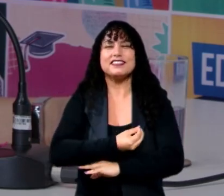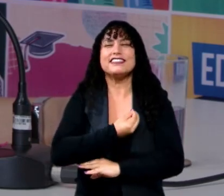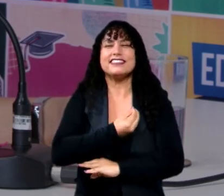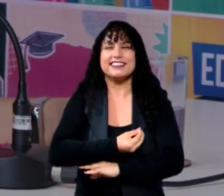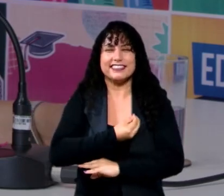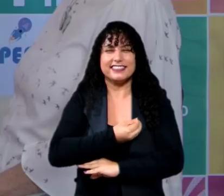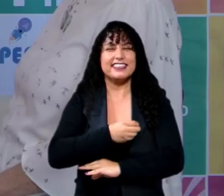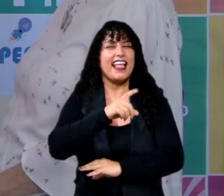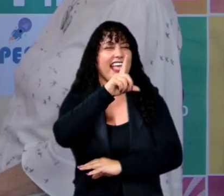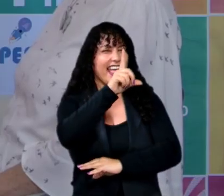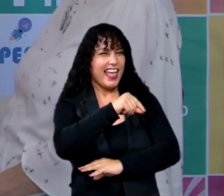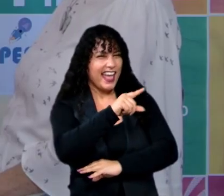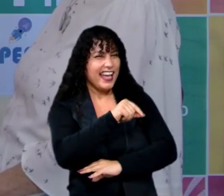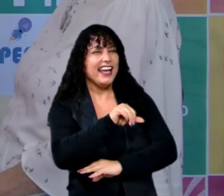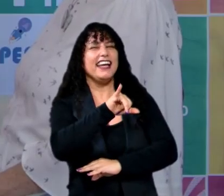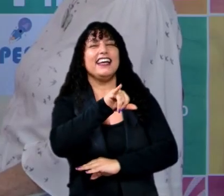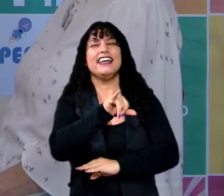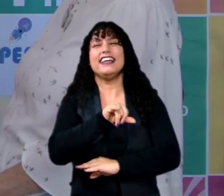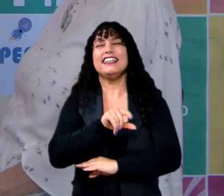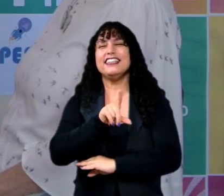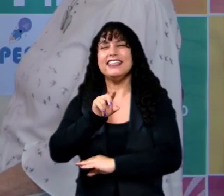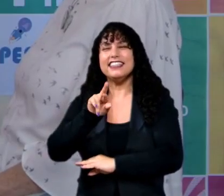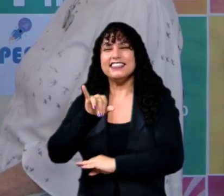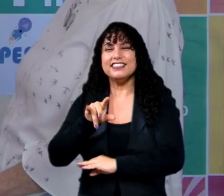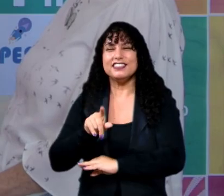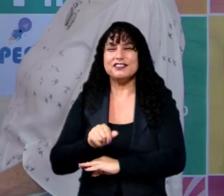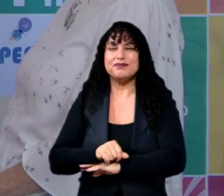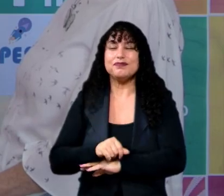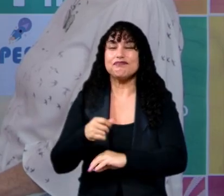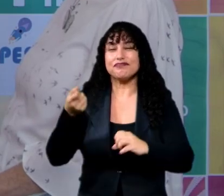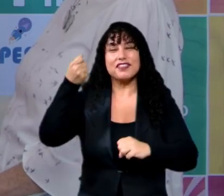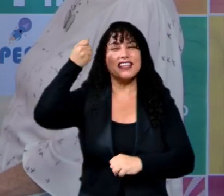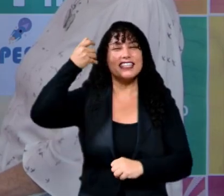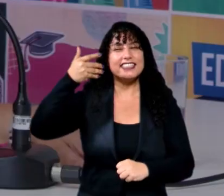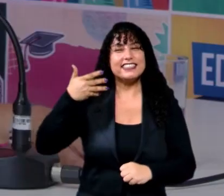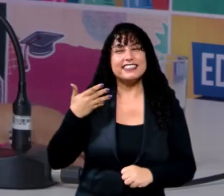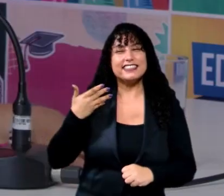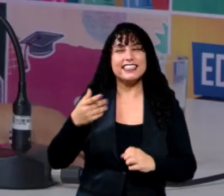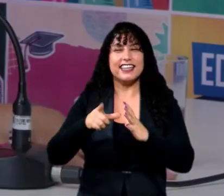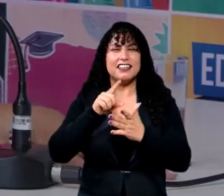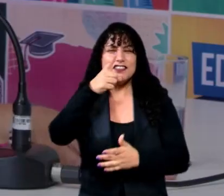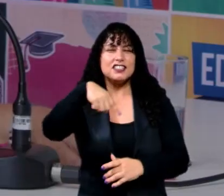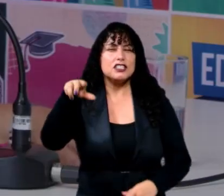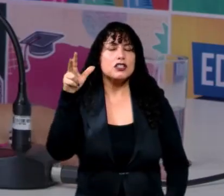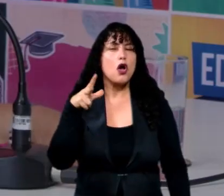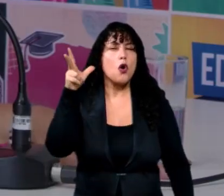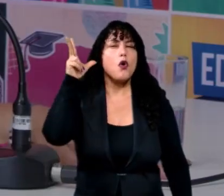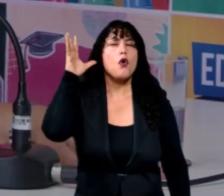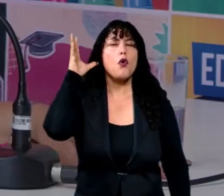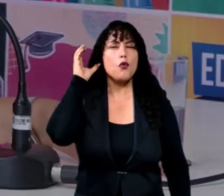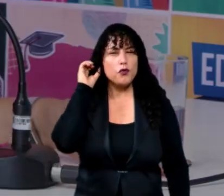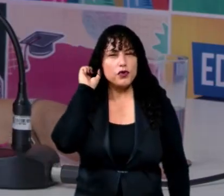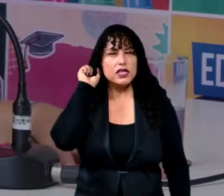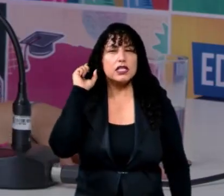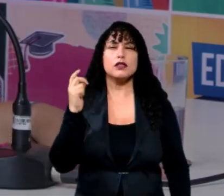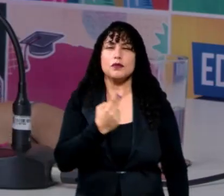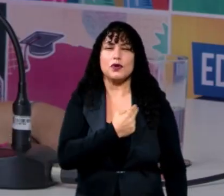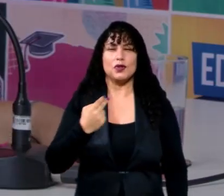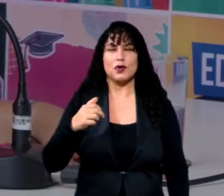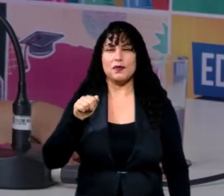É isso. Antes eu vou fazer minha audiodescrição para você que está apenas me ouvindo. Meu nome é